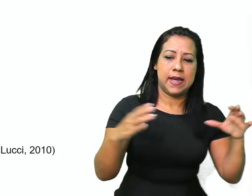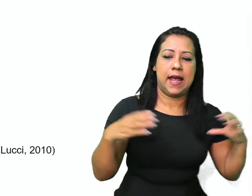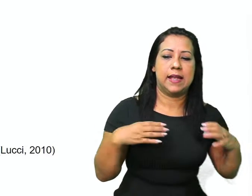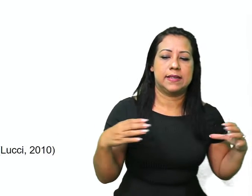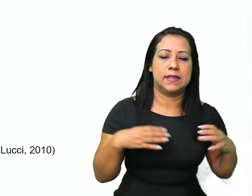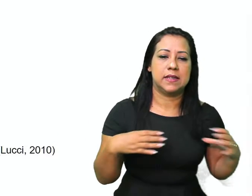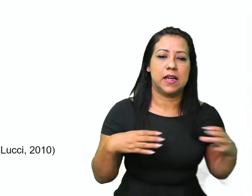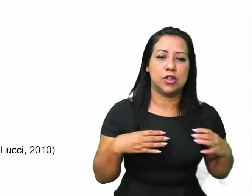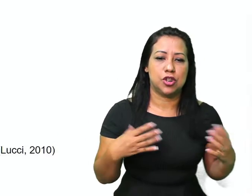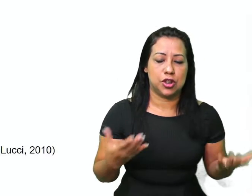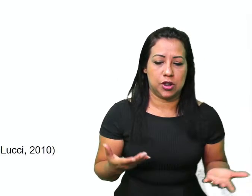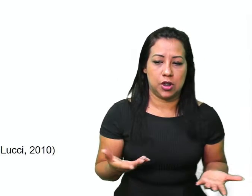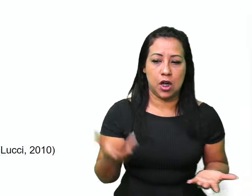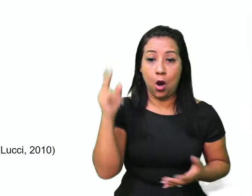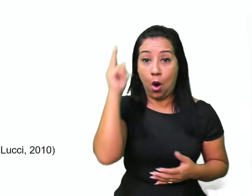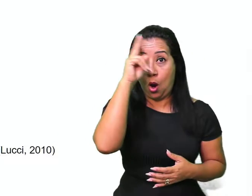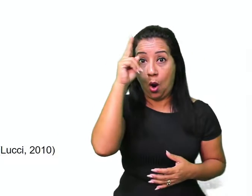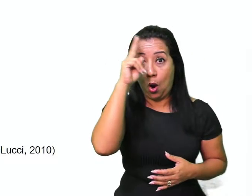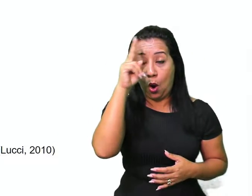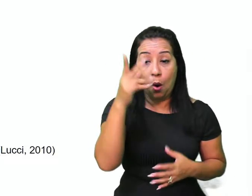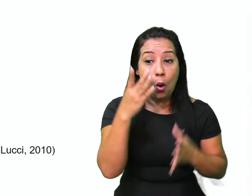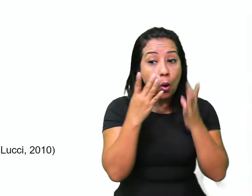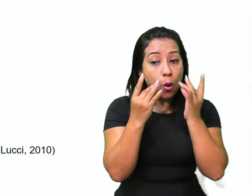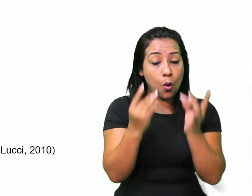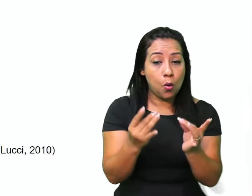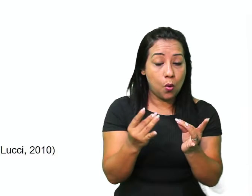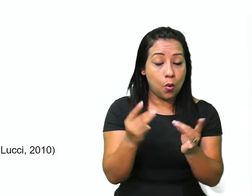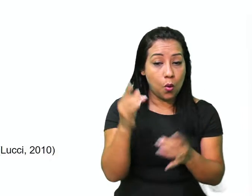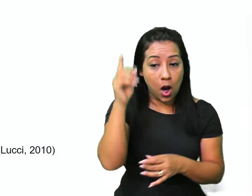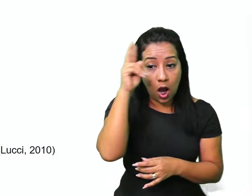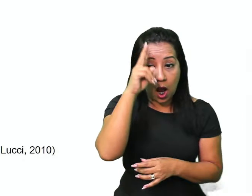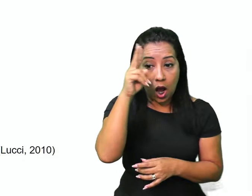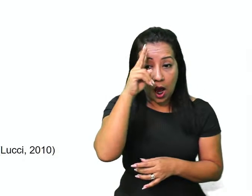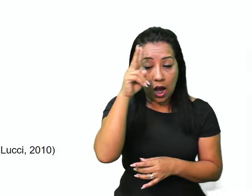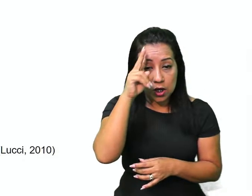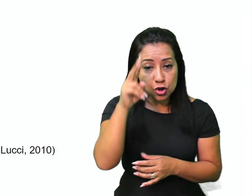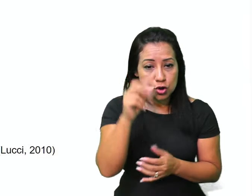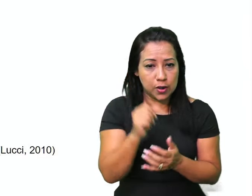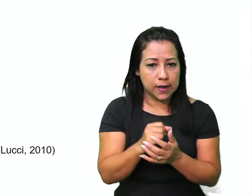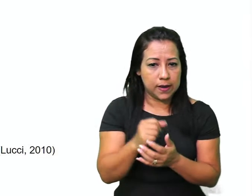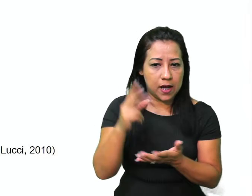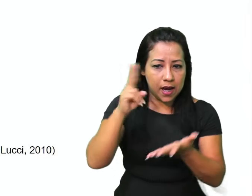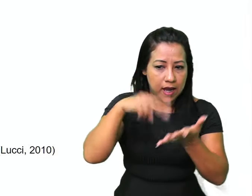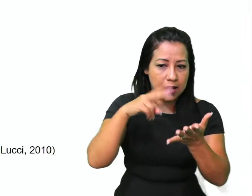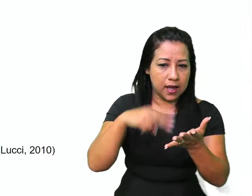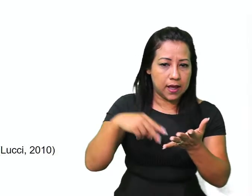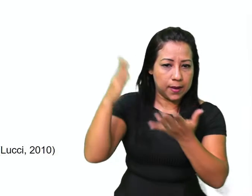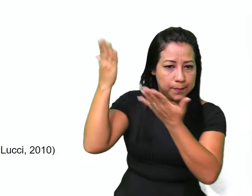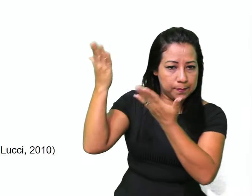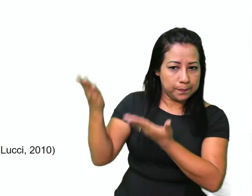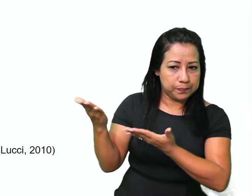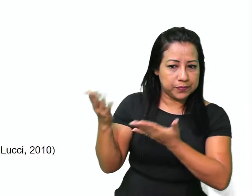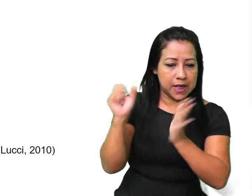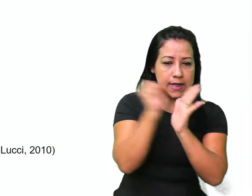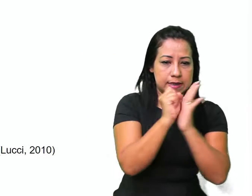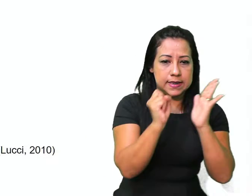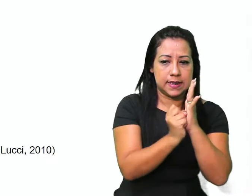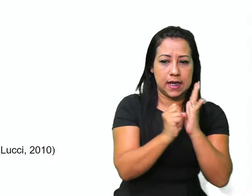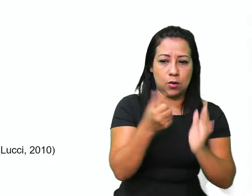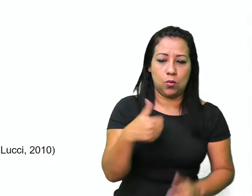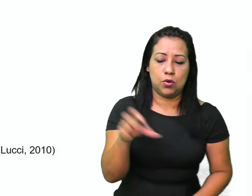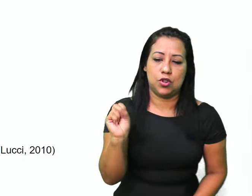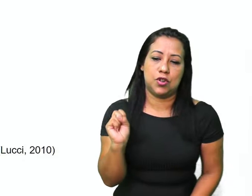período histórico, vem comigo, ó, fica aí na telinha, dá uma leitura, eu vou só marcar para vocês, ó. Século XVIII, portanto, fator